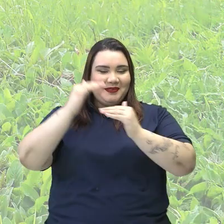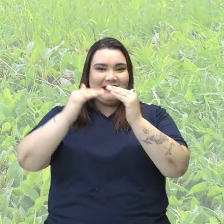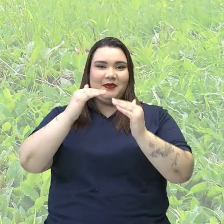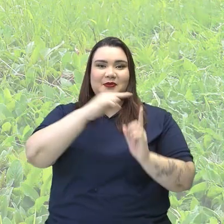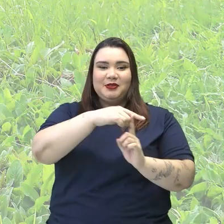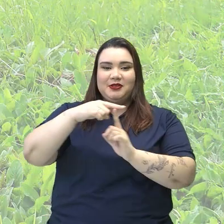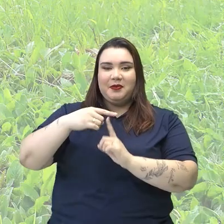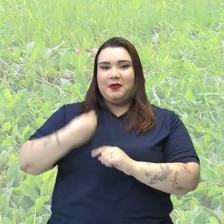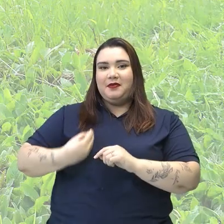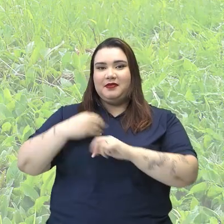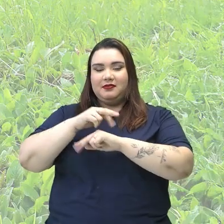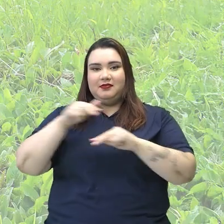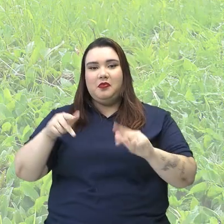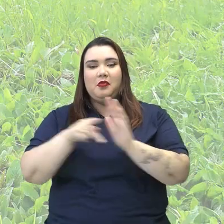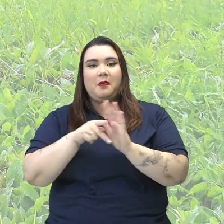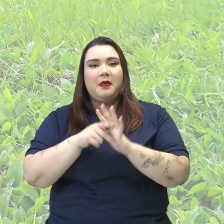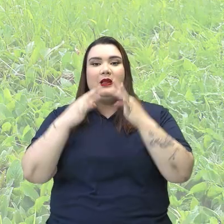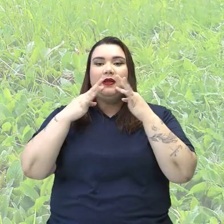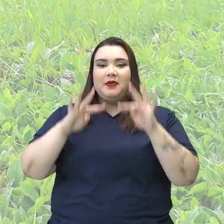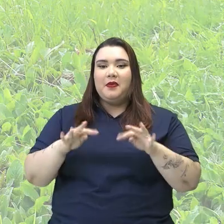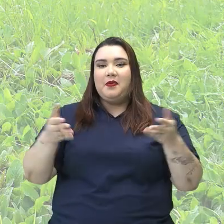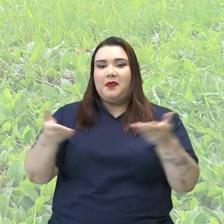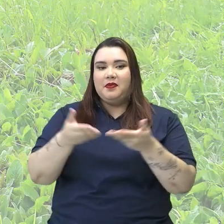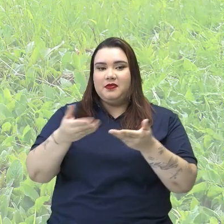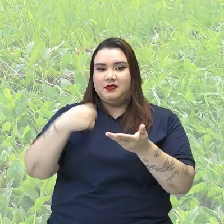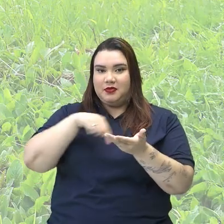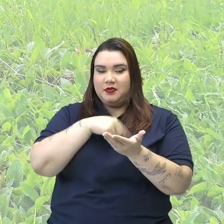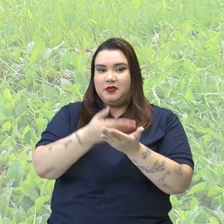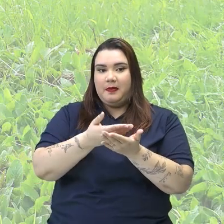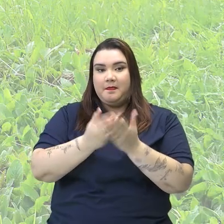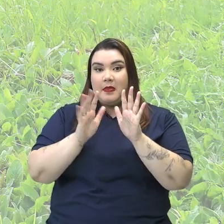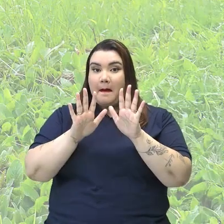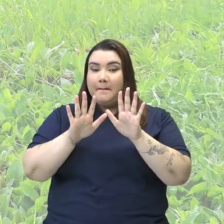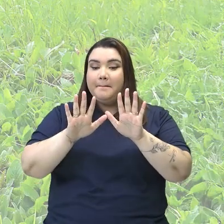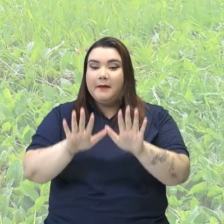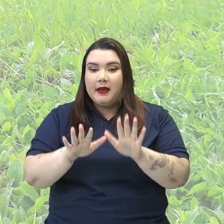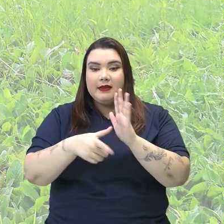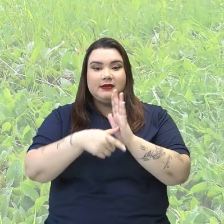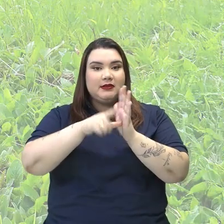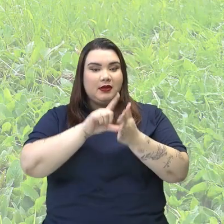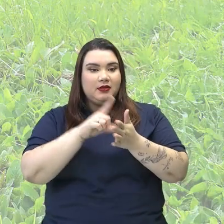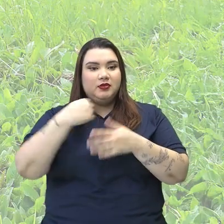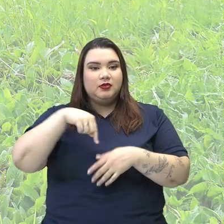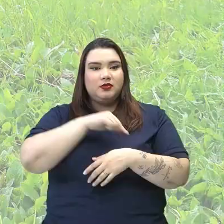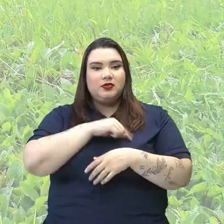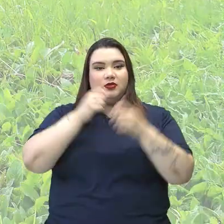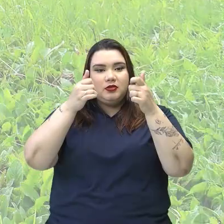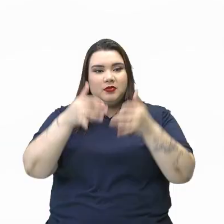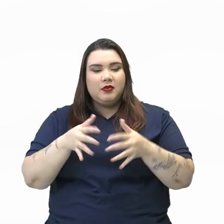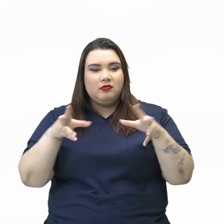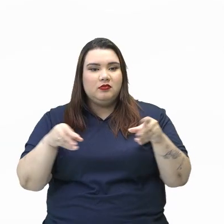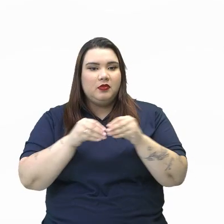do processo de seleção natural. É isso que nós vamos conhecer, mas antes disso, antes de falar bem de Darwin, nós vamos dar uma pincelada